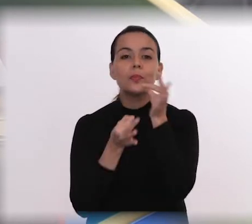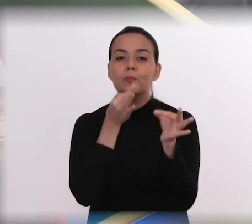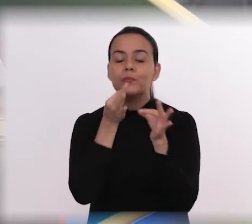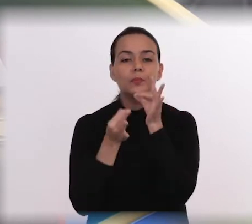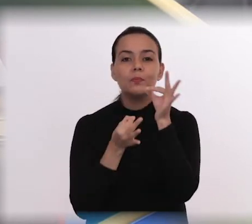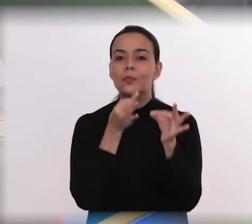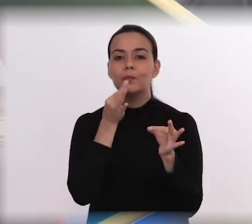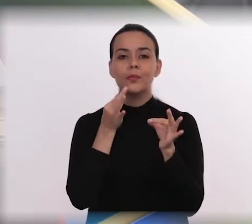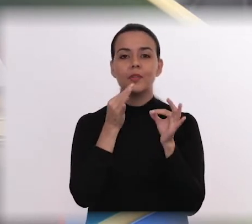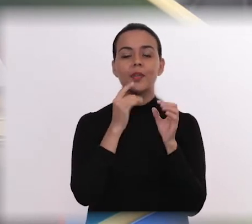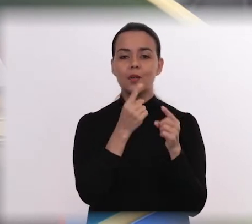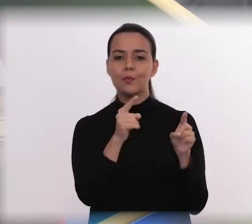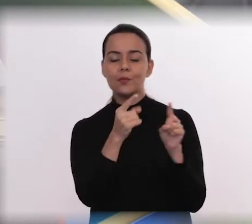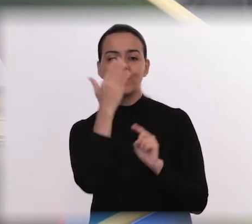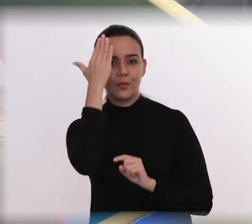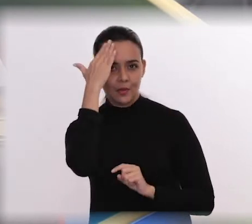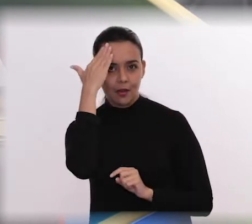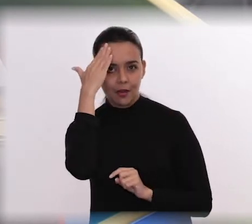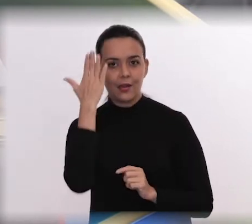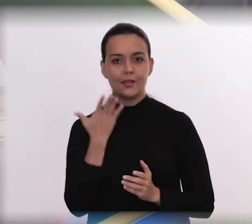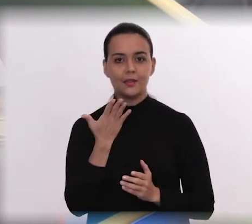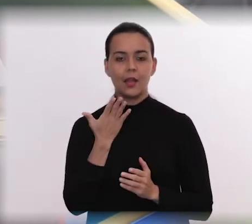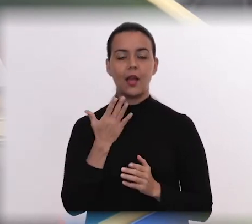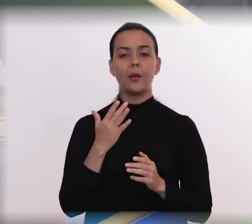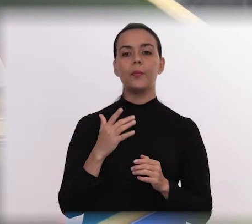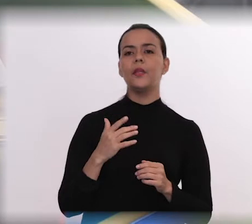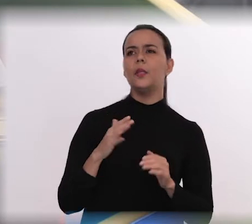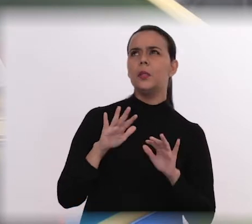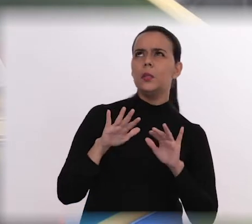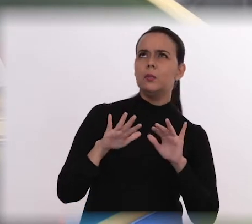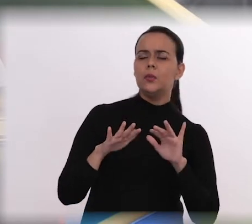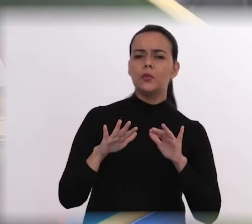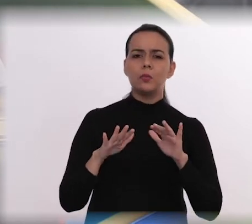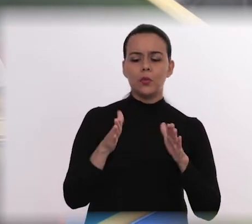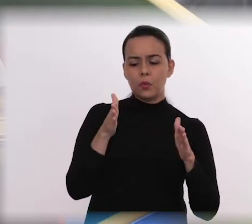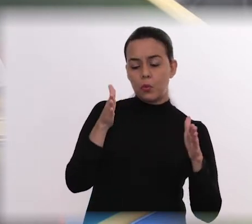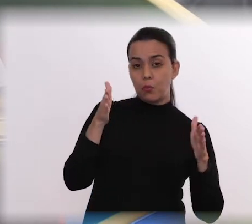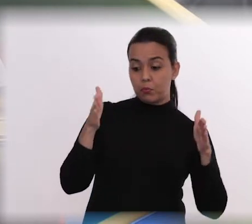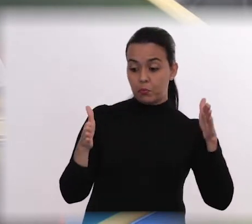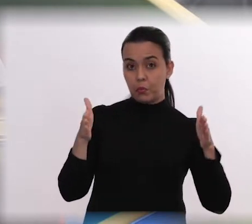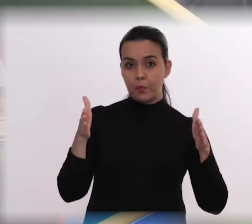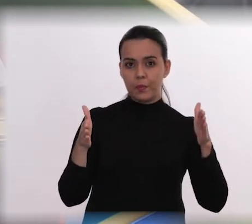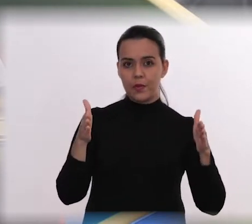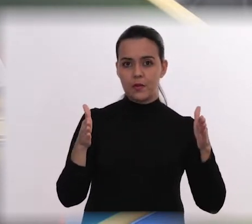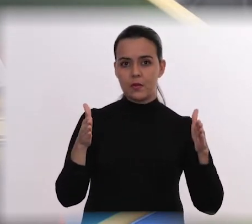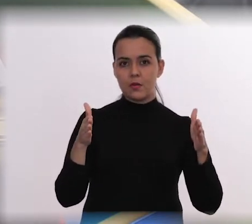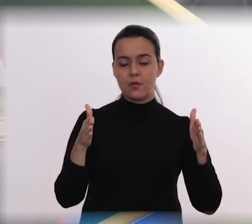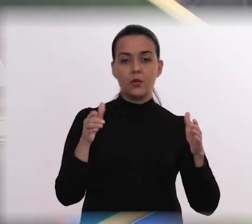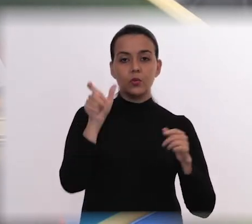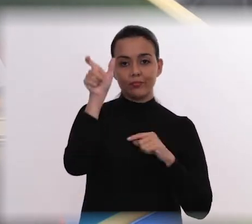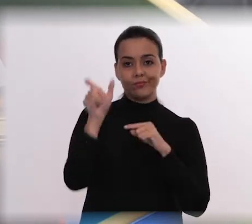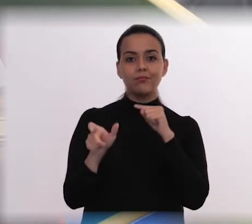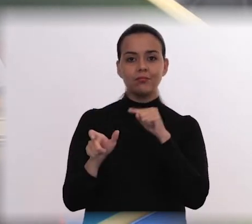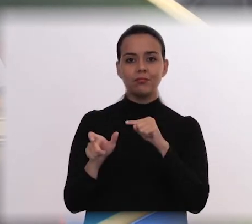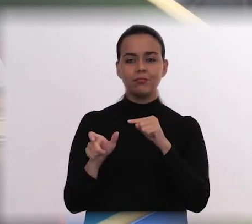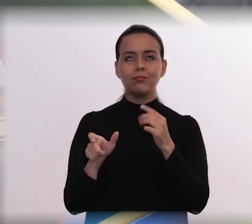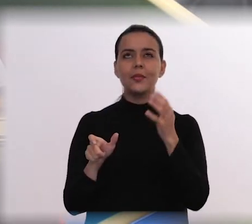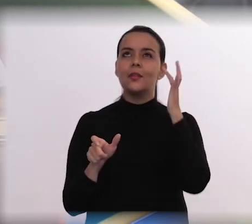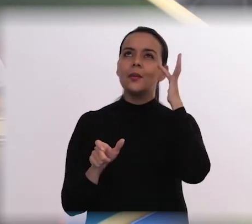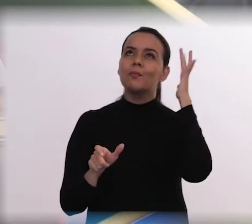música e porque, durante um breve período de tempo, ele imaginou que pudesse fazer